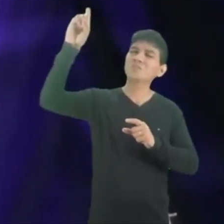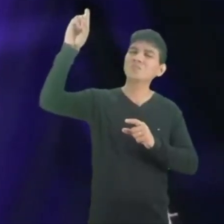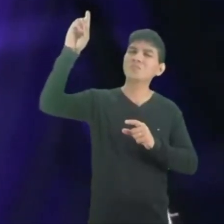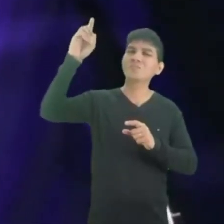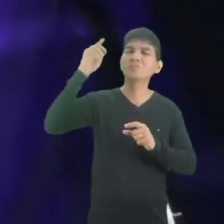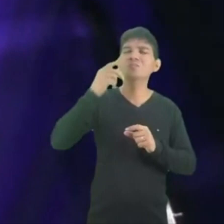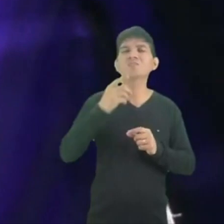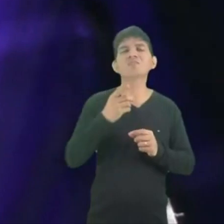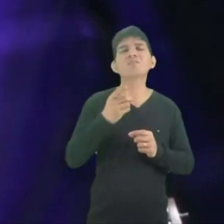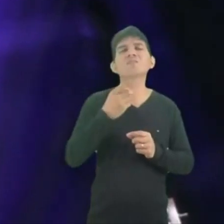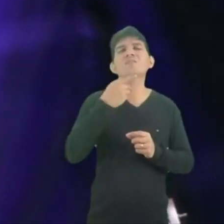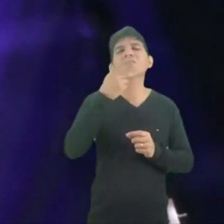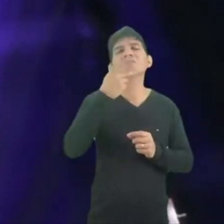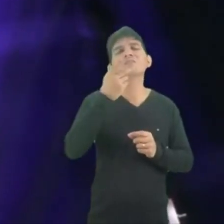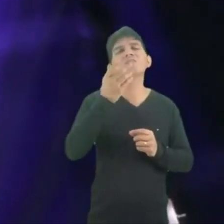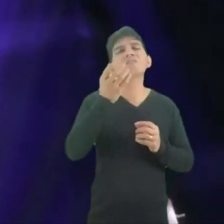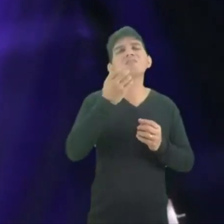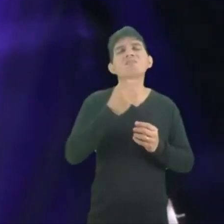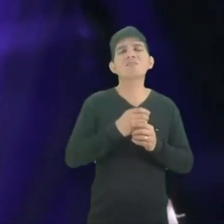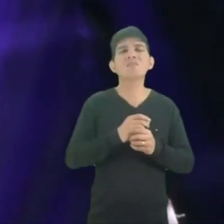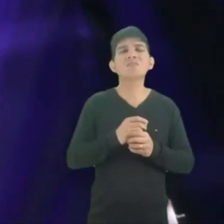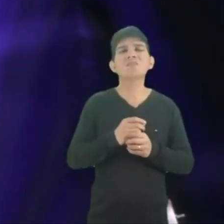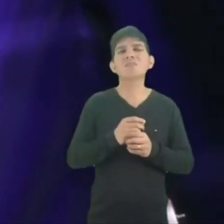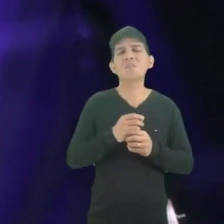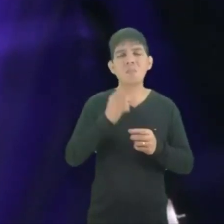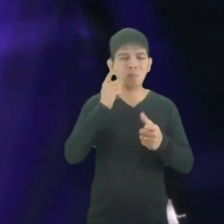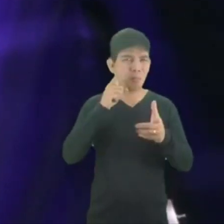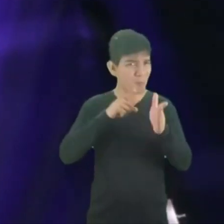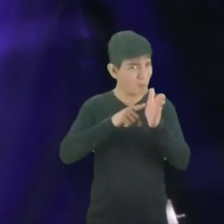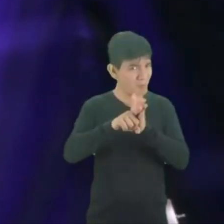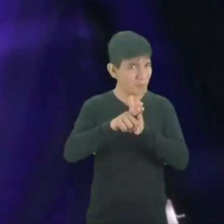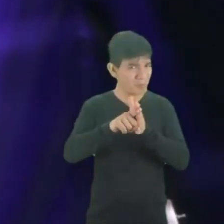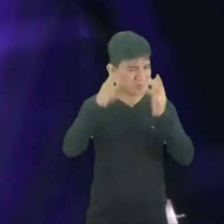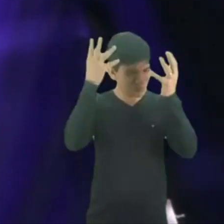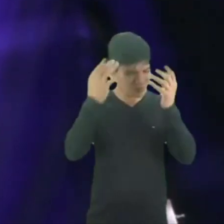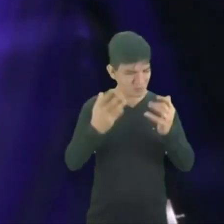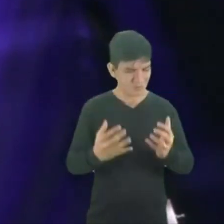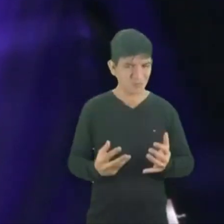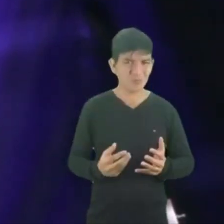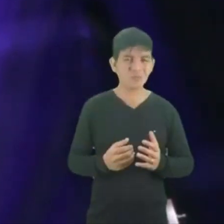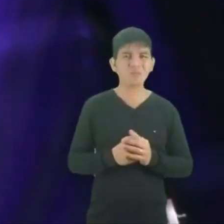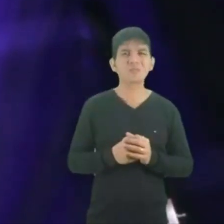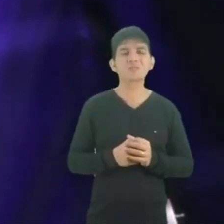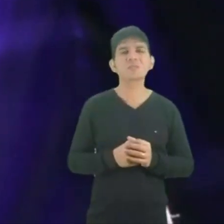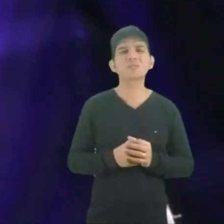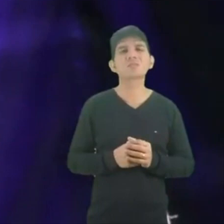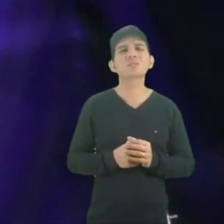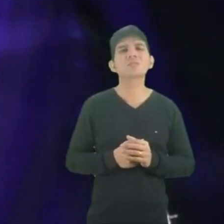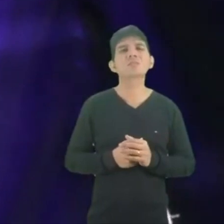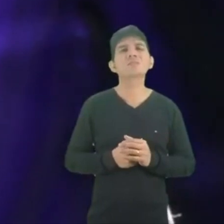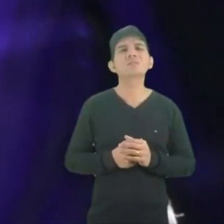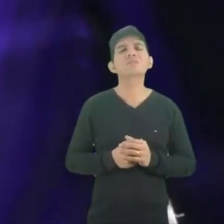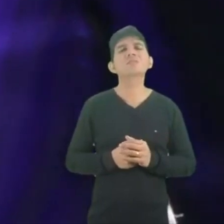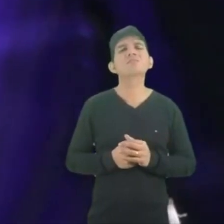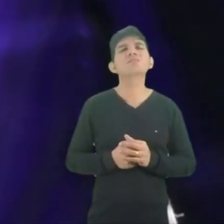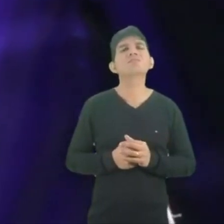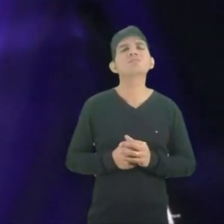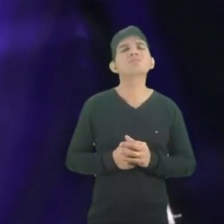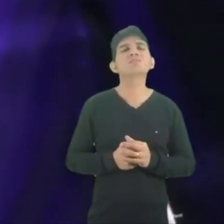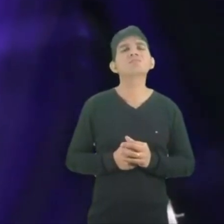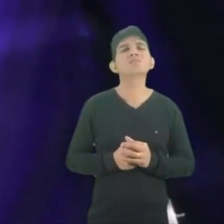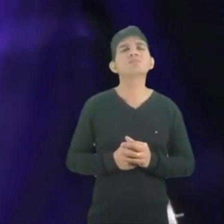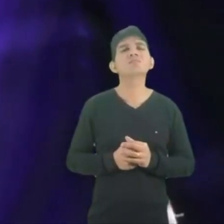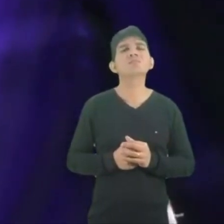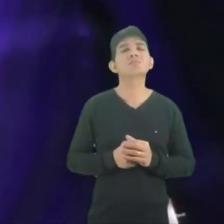eu vou cobrar dele muitas explicações. E isso é o reflexo do que